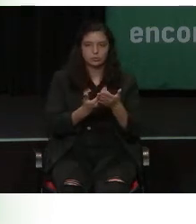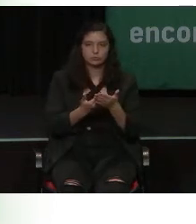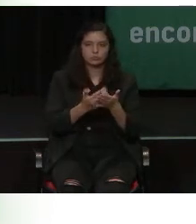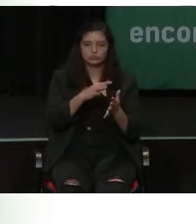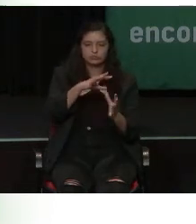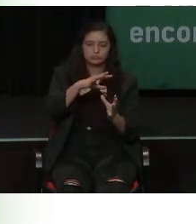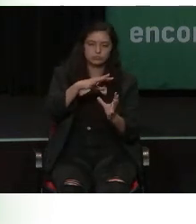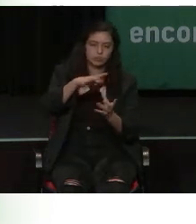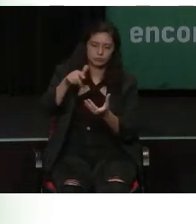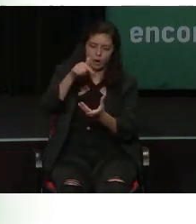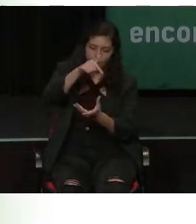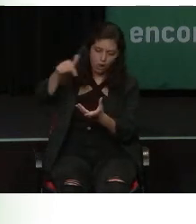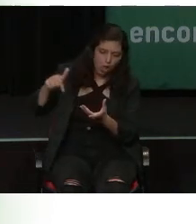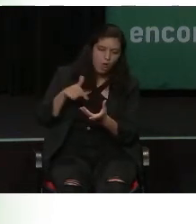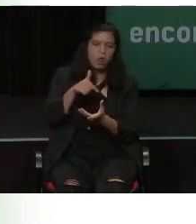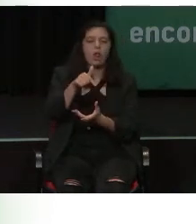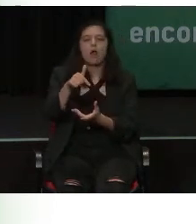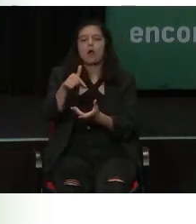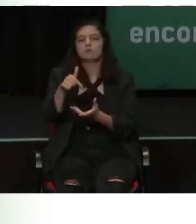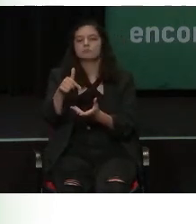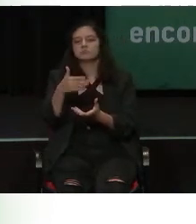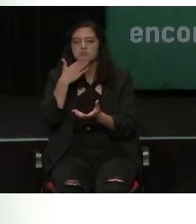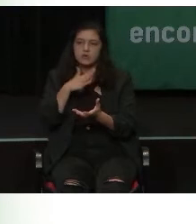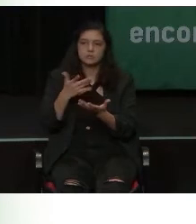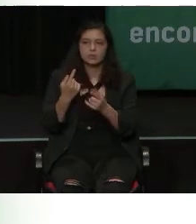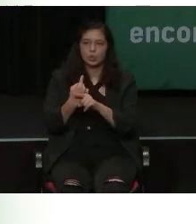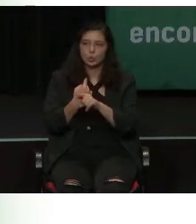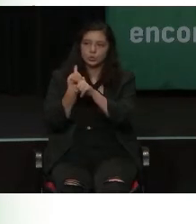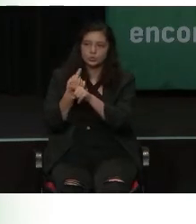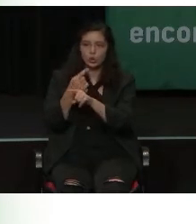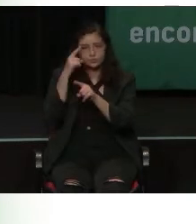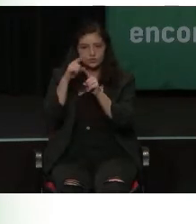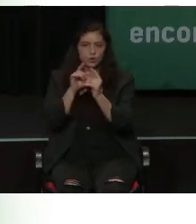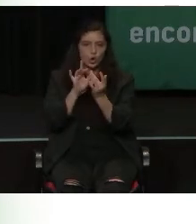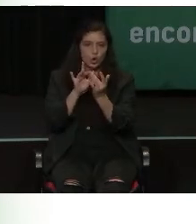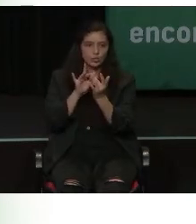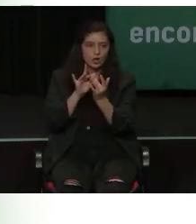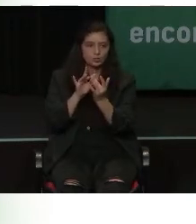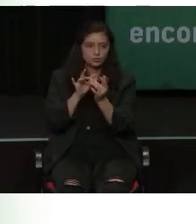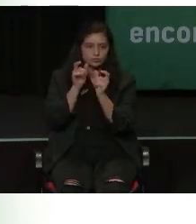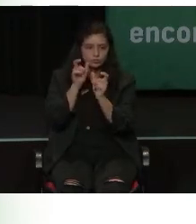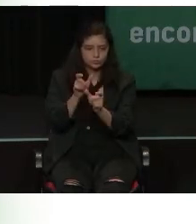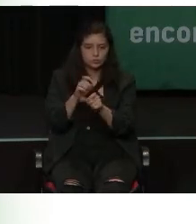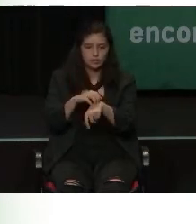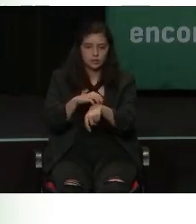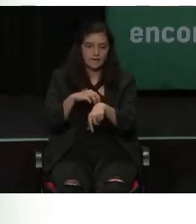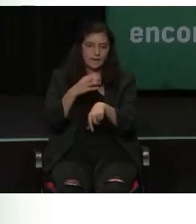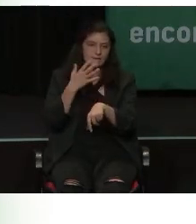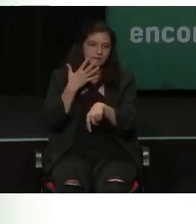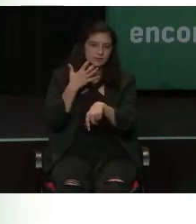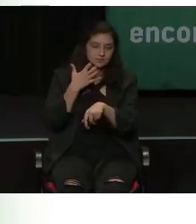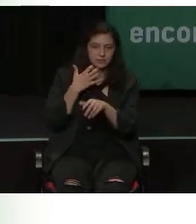todo o mundo aplicações de detecção de contactos. Aplicações essas